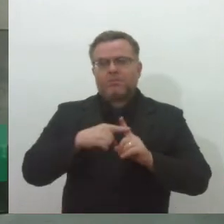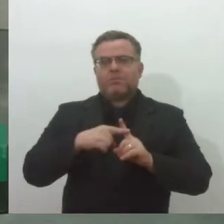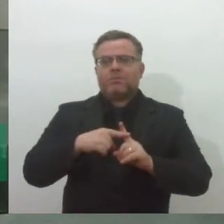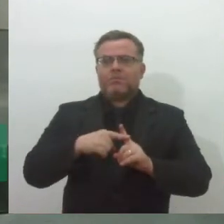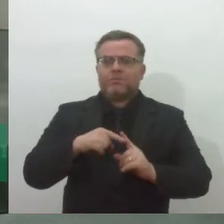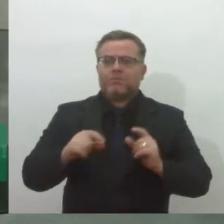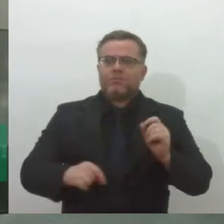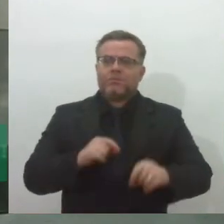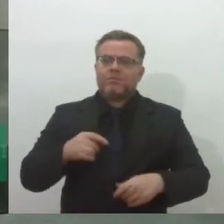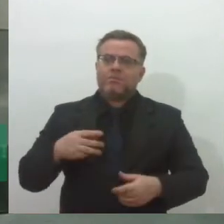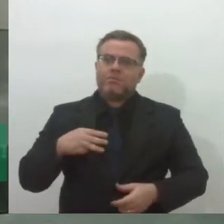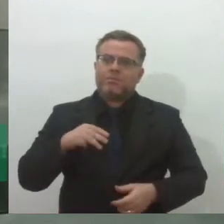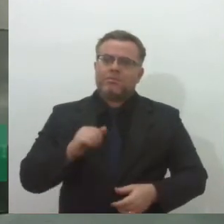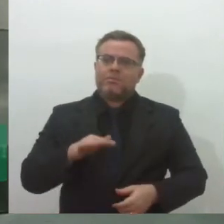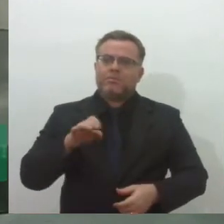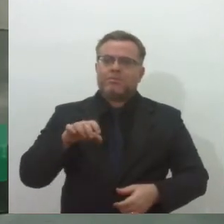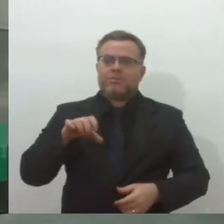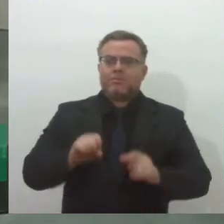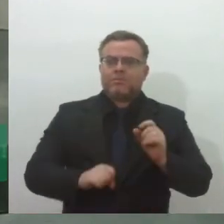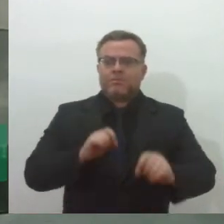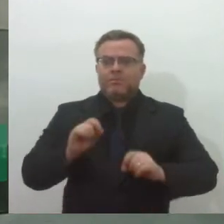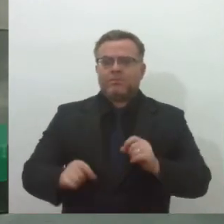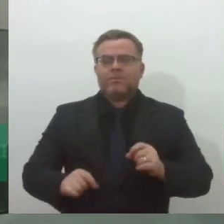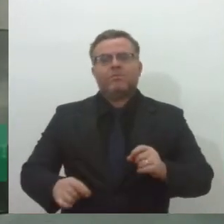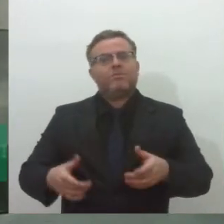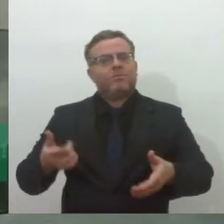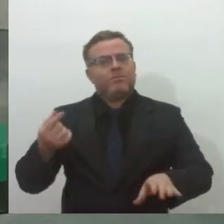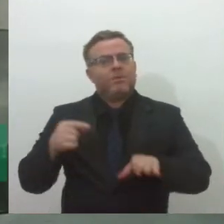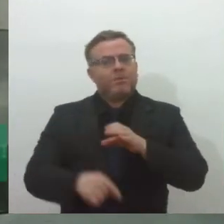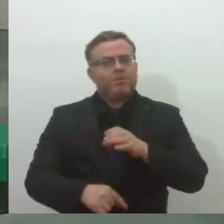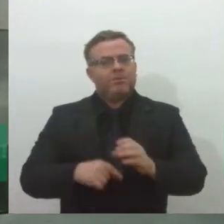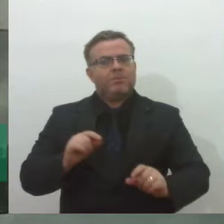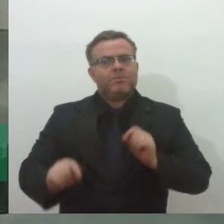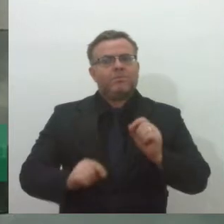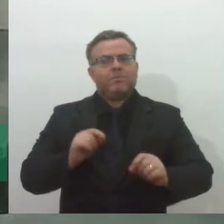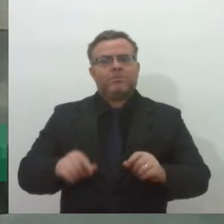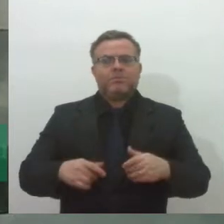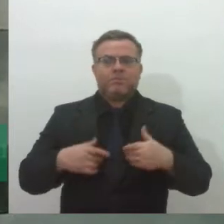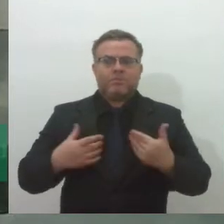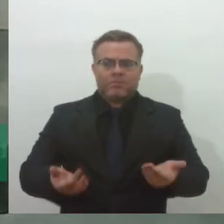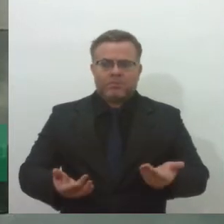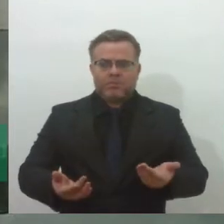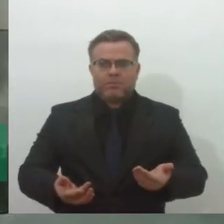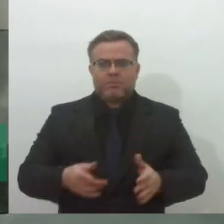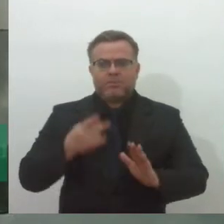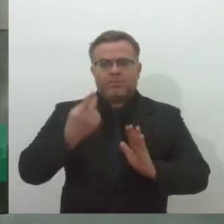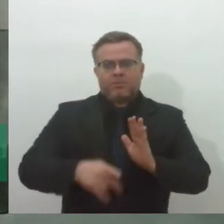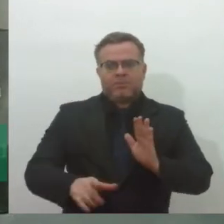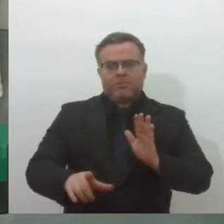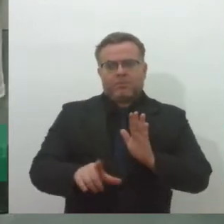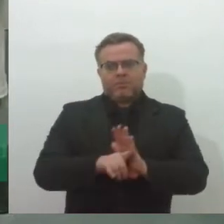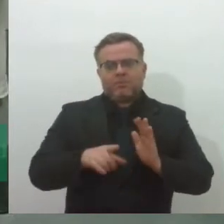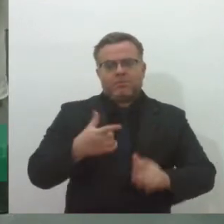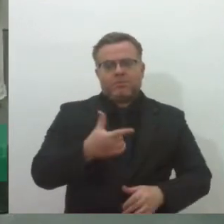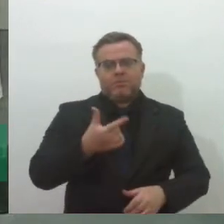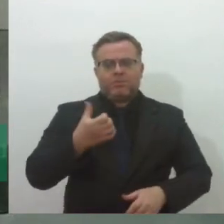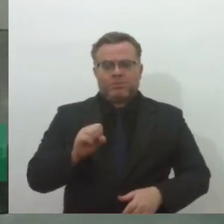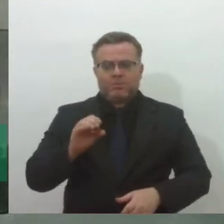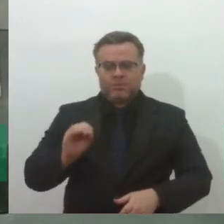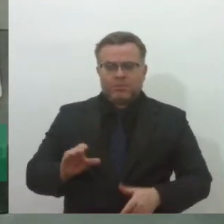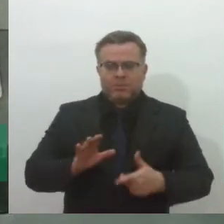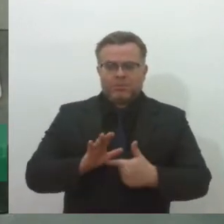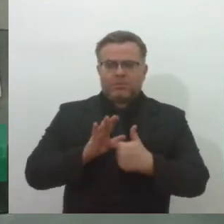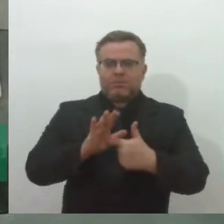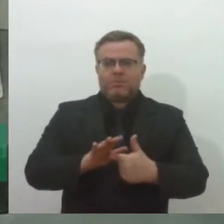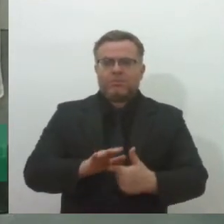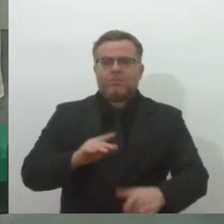Matheus, vamos um pouquinho mais adiante, falar mais especificamente do PL 1280. Queria que você pudesse explicar para a